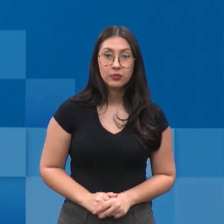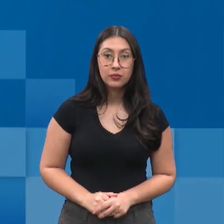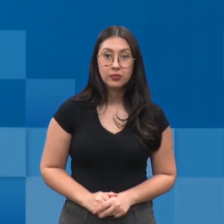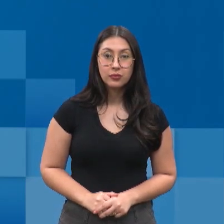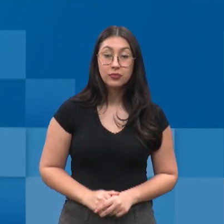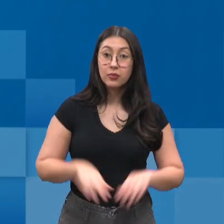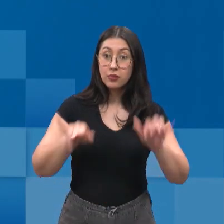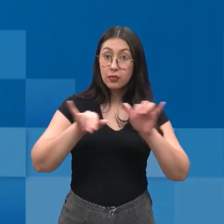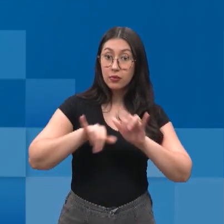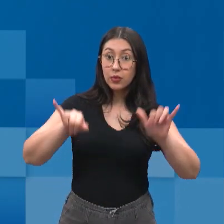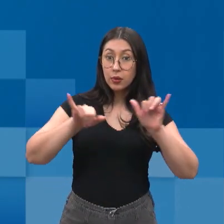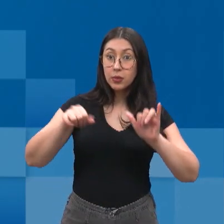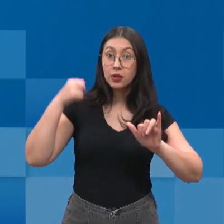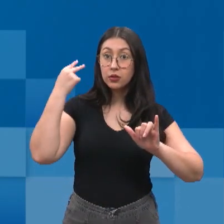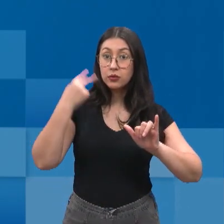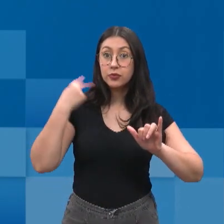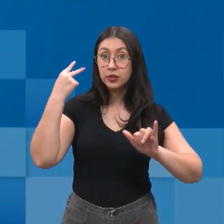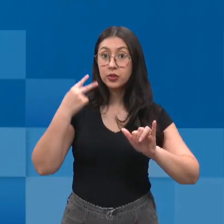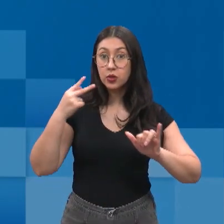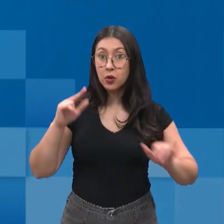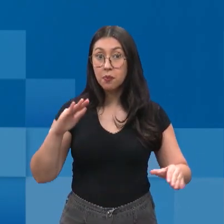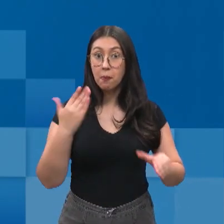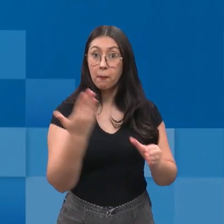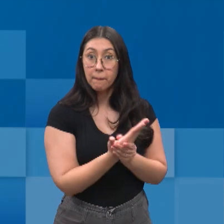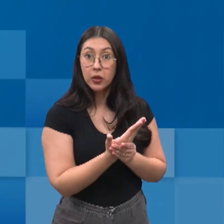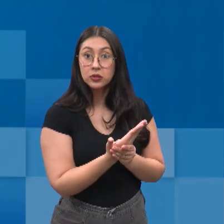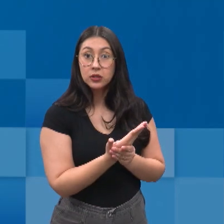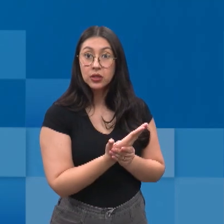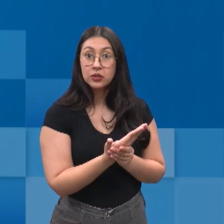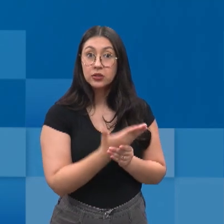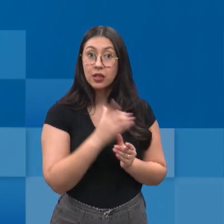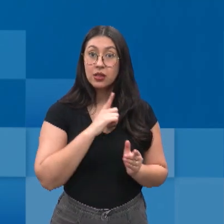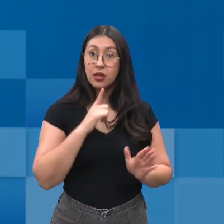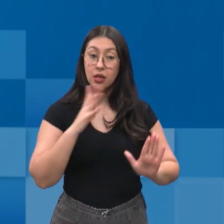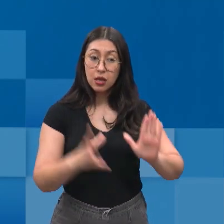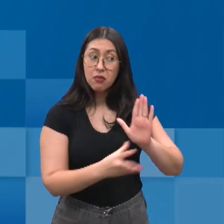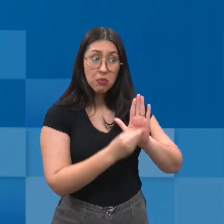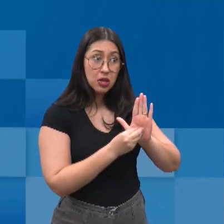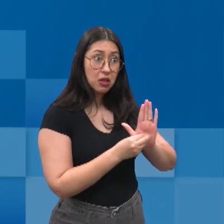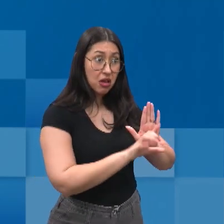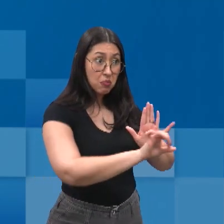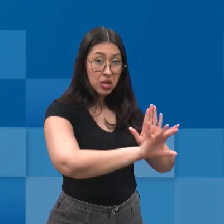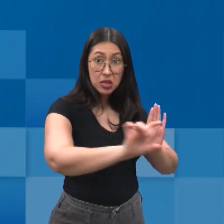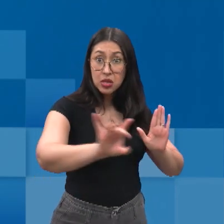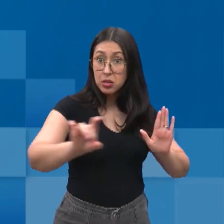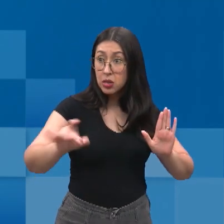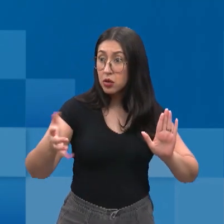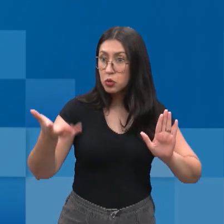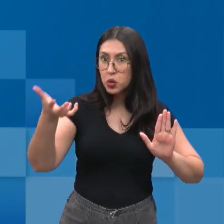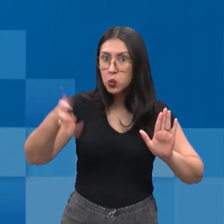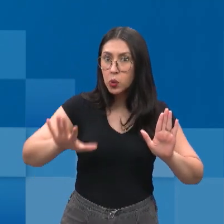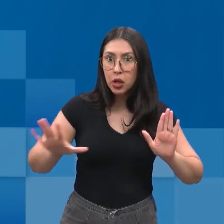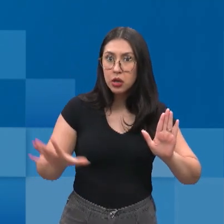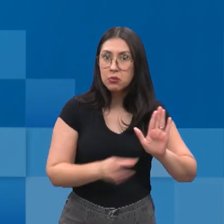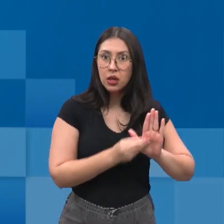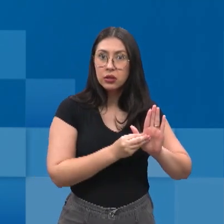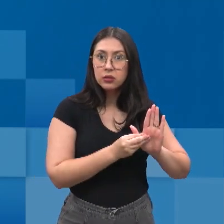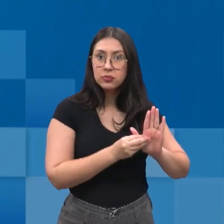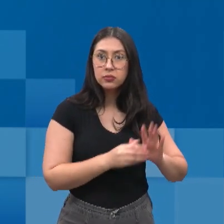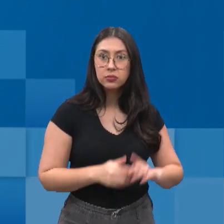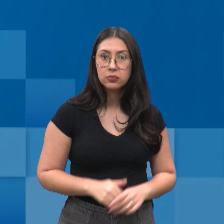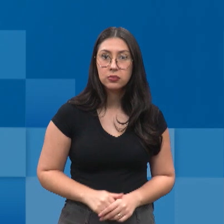Informo os senhores vereadores que este processo encontra-se em prazo de emenda. Consulta os senhores vereadores se abre mão do prazo de emenda.